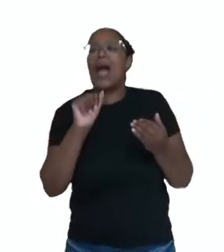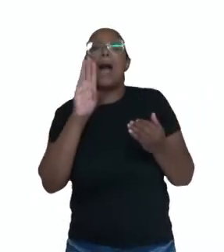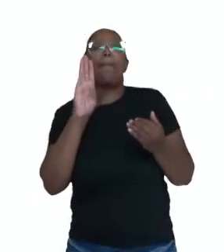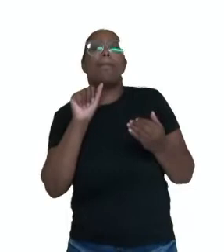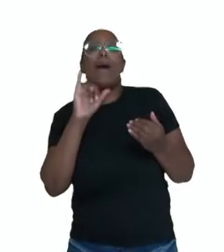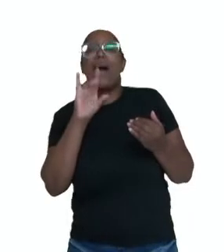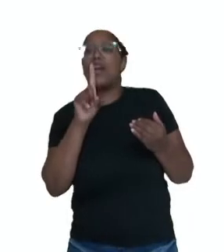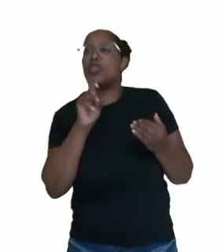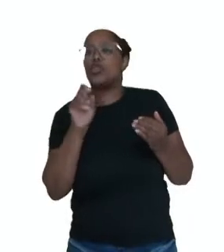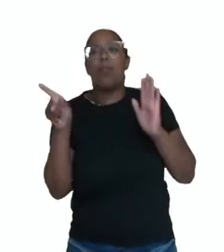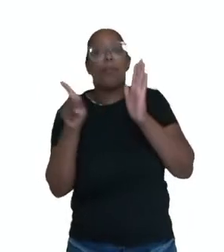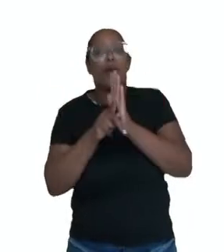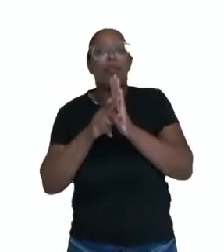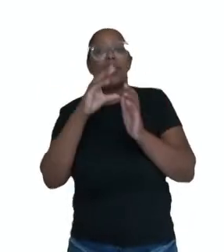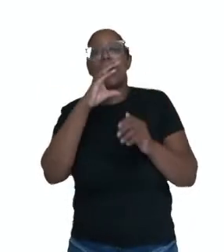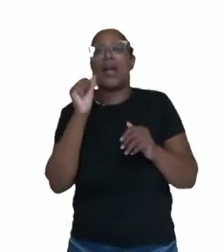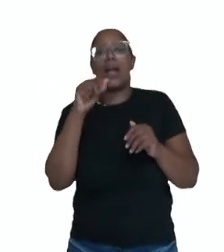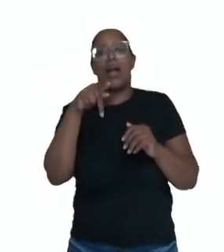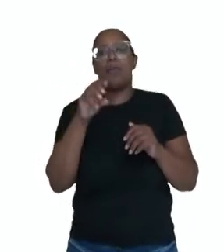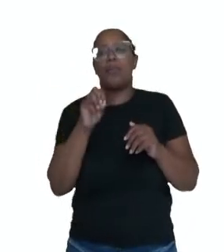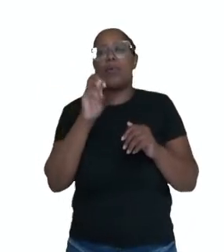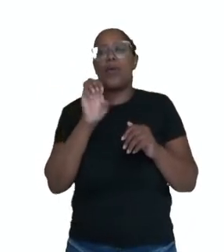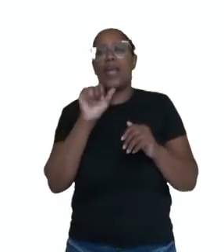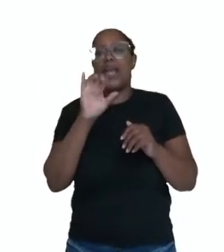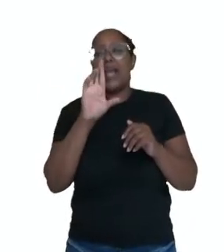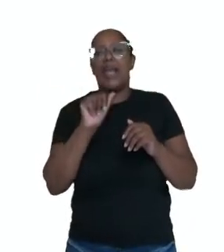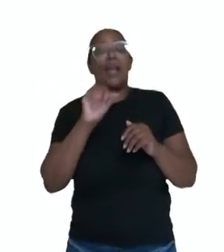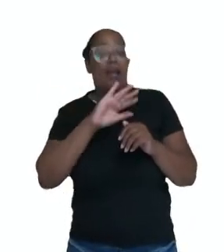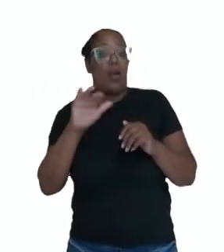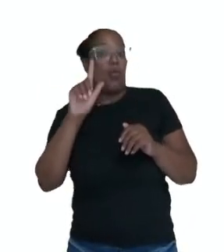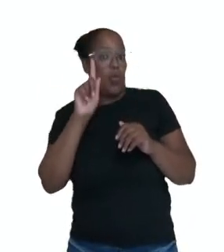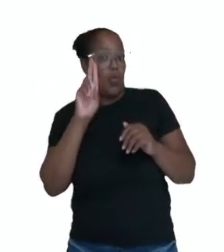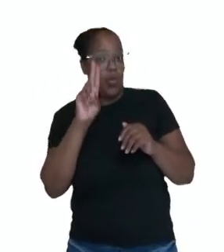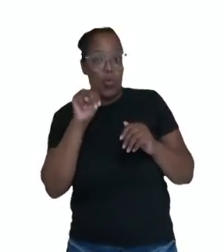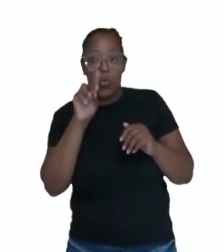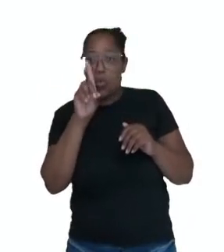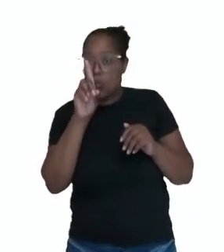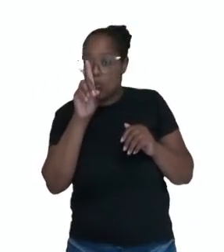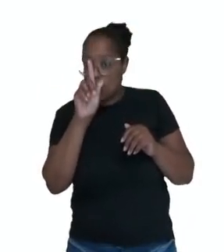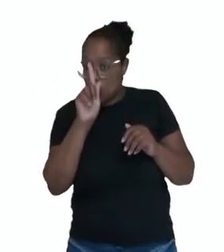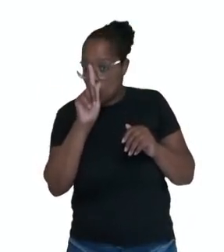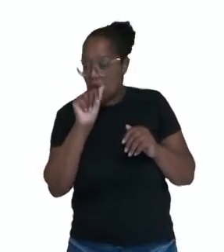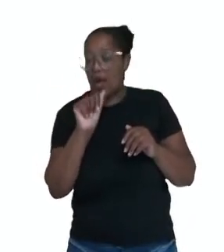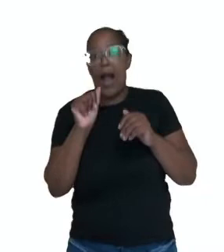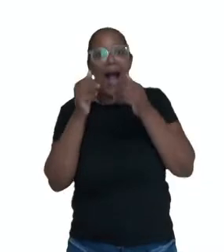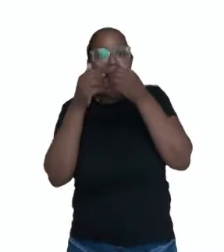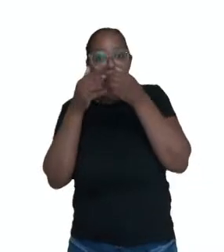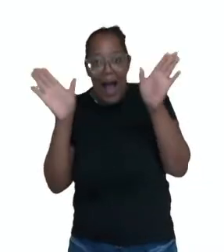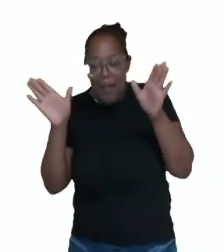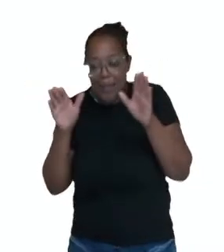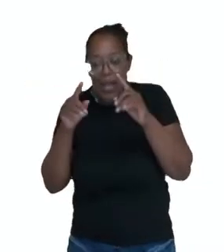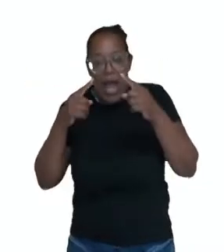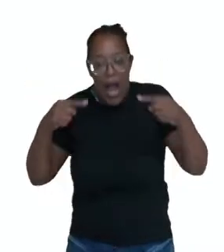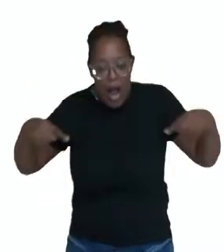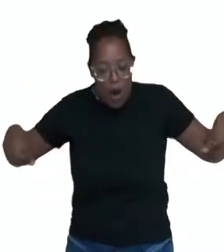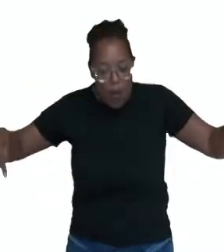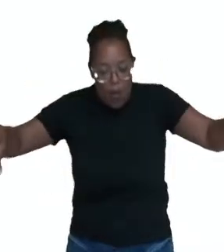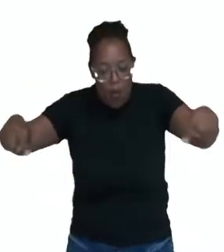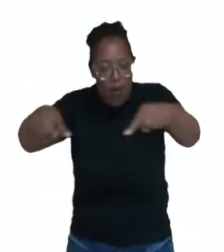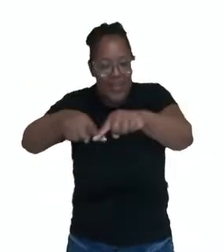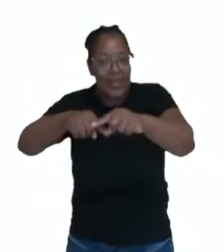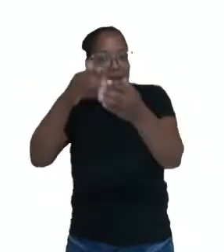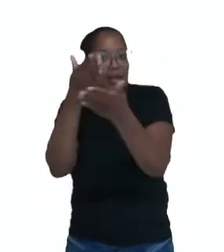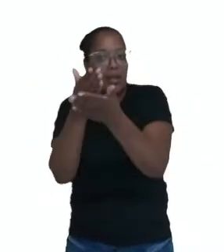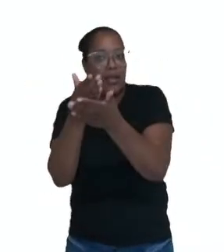roda, dando o seu ritmo. É o gunga quem abre a roda e quem termina, certo?